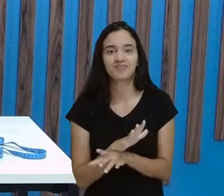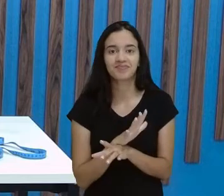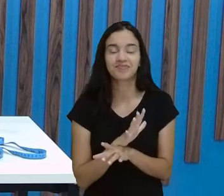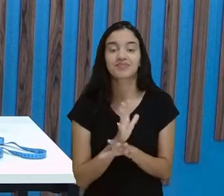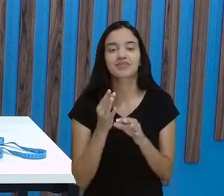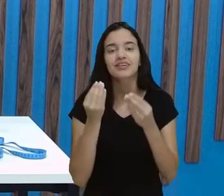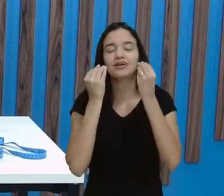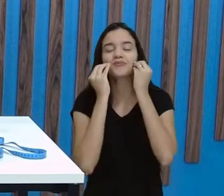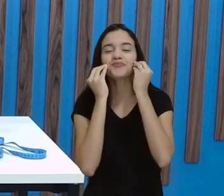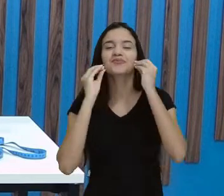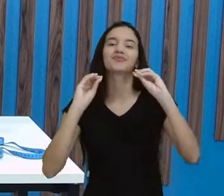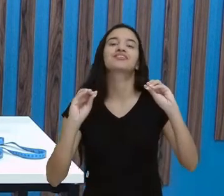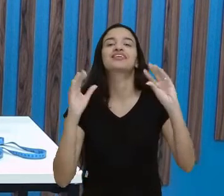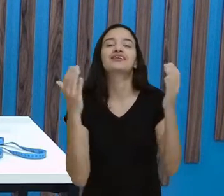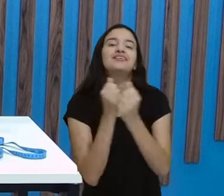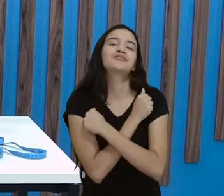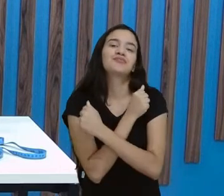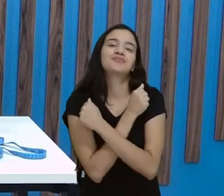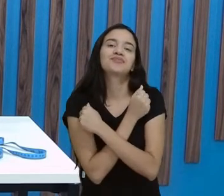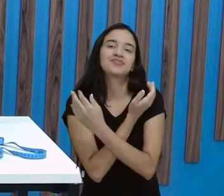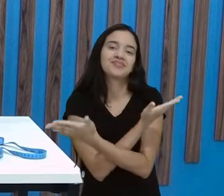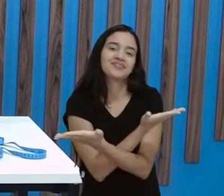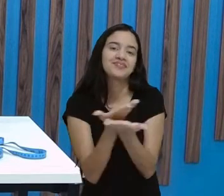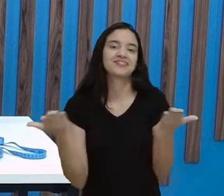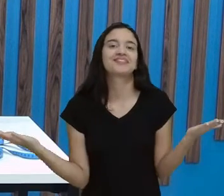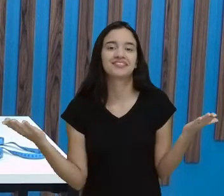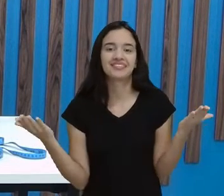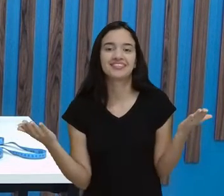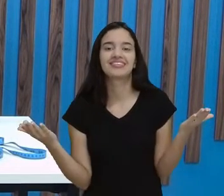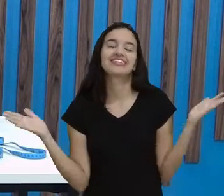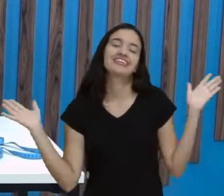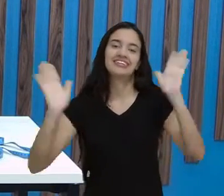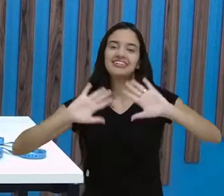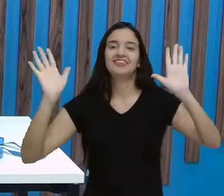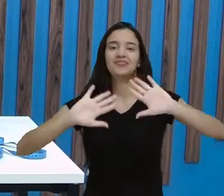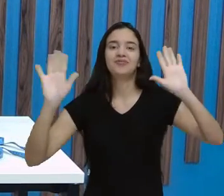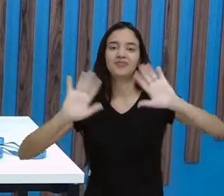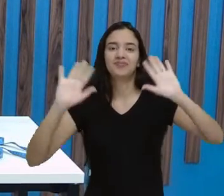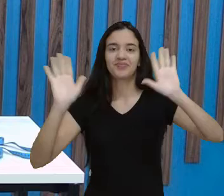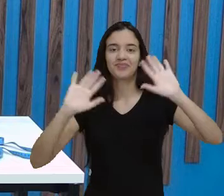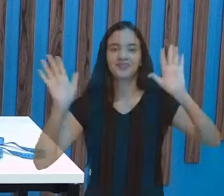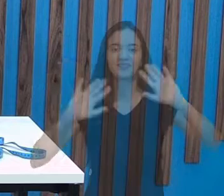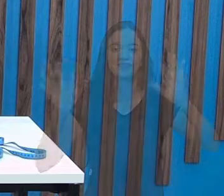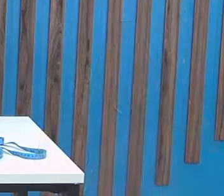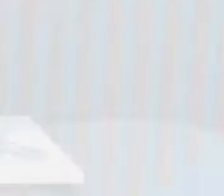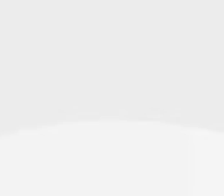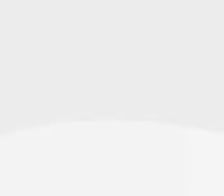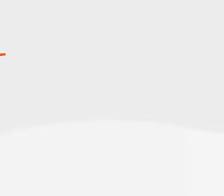aqui. Um grande beijo e abraço para todos que nos acompanharam. Tchau, tchau!